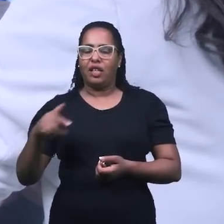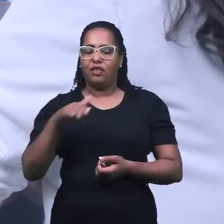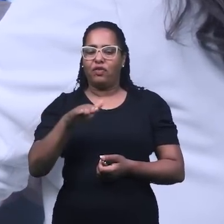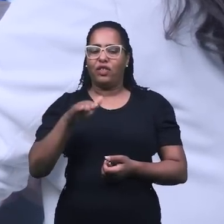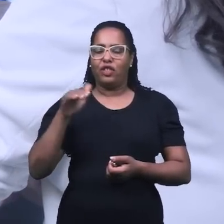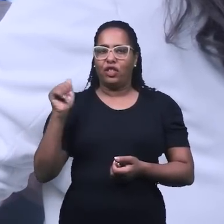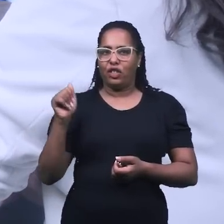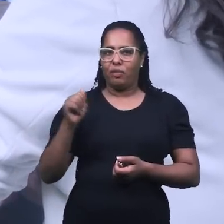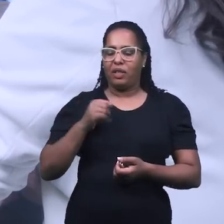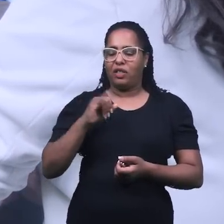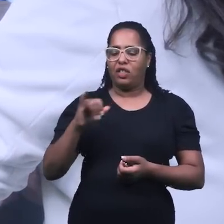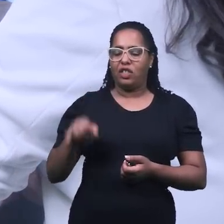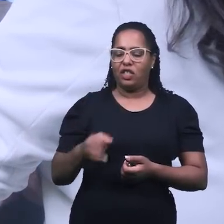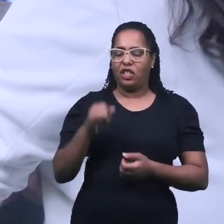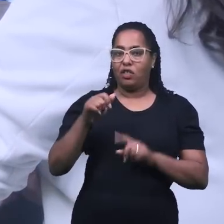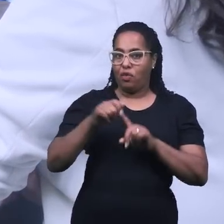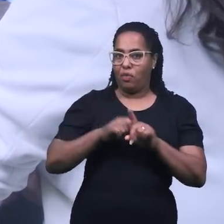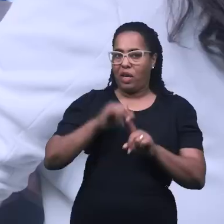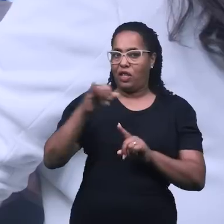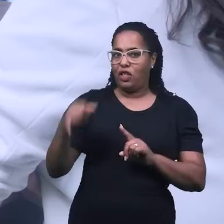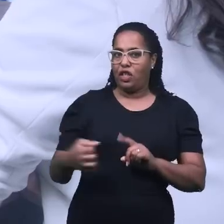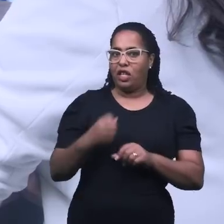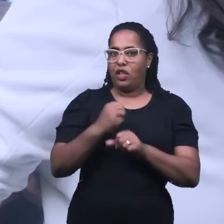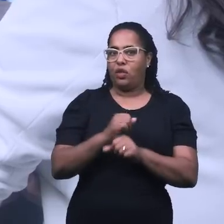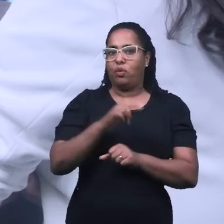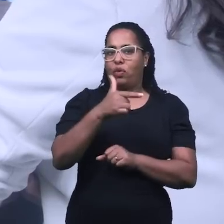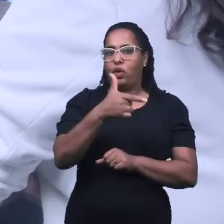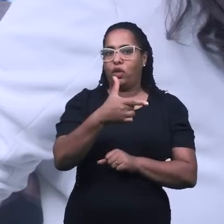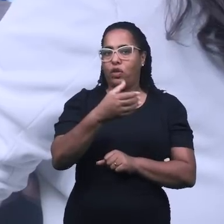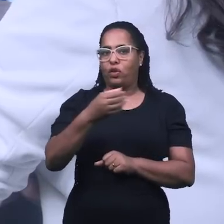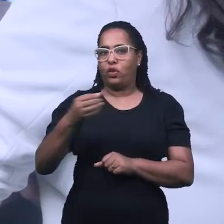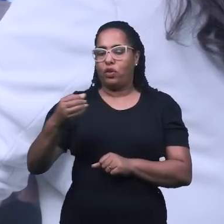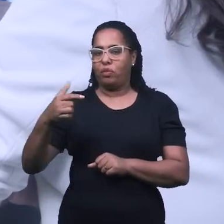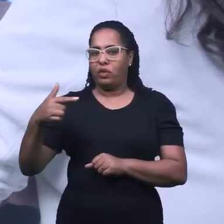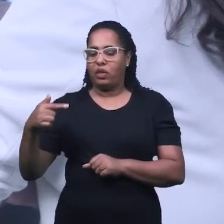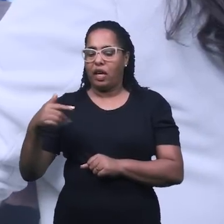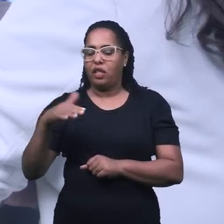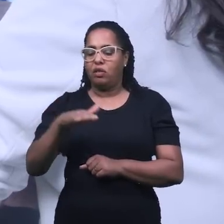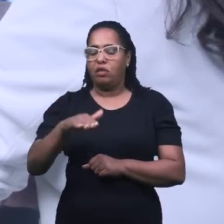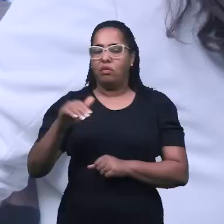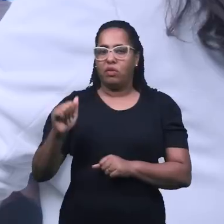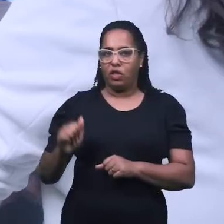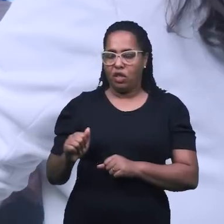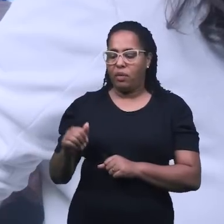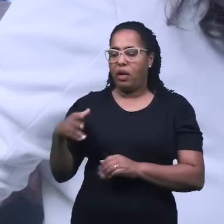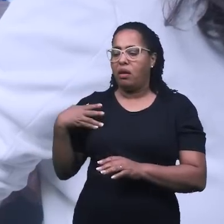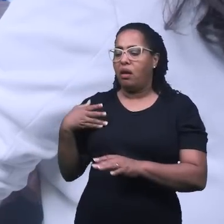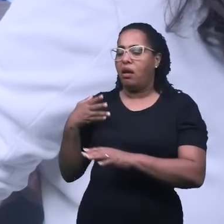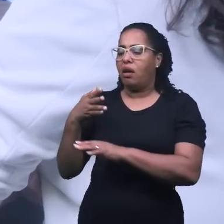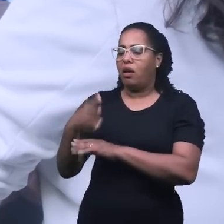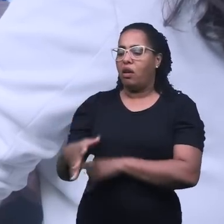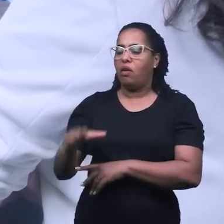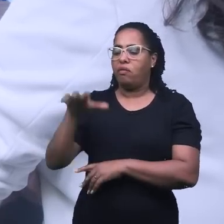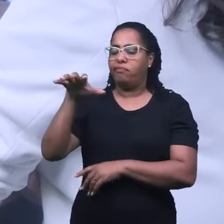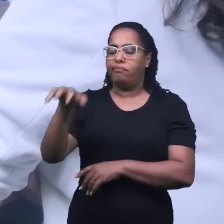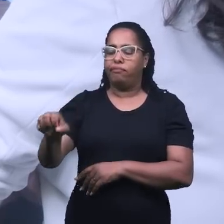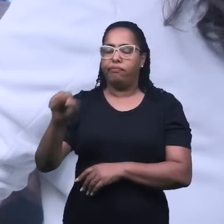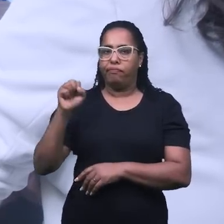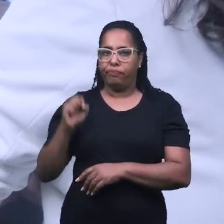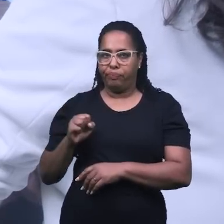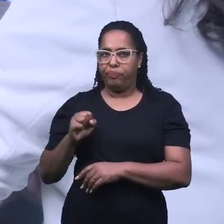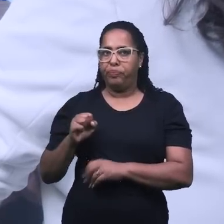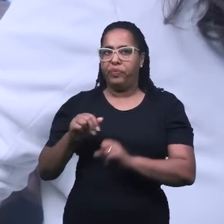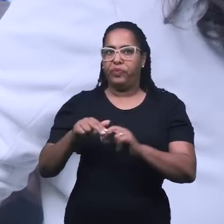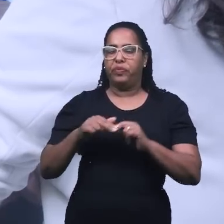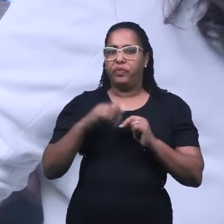fui nomeada. Em janeiro de 2007. Glória a Deus. Eu fui nomeada e tomei posse em fevereiro.